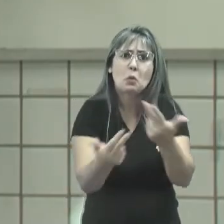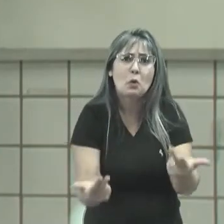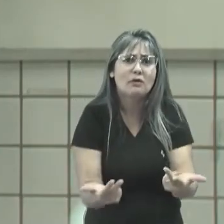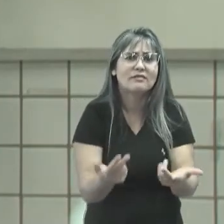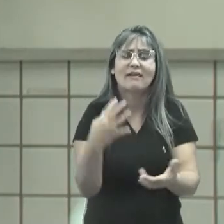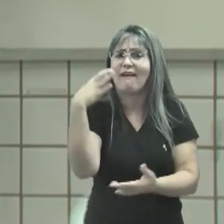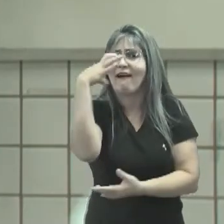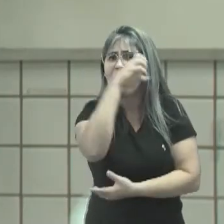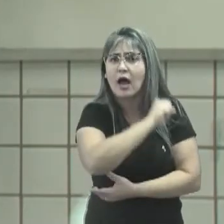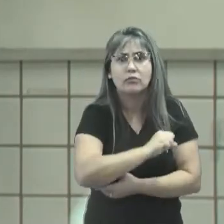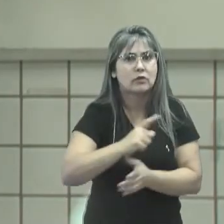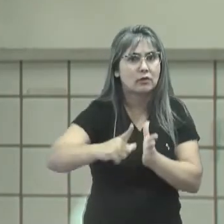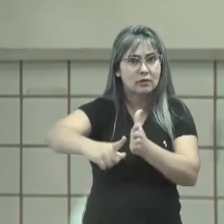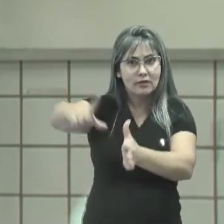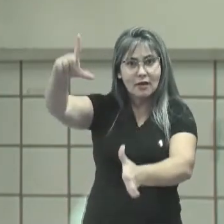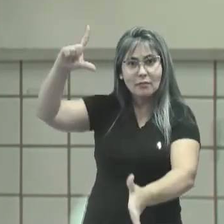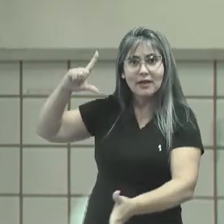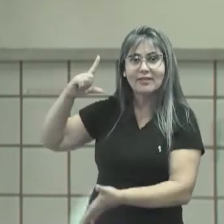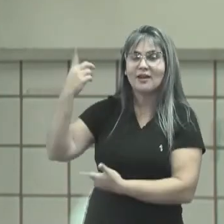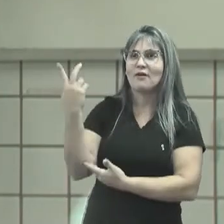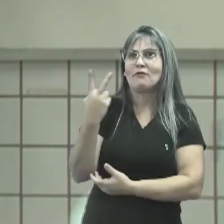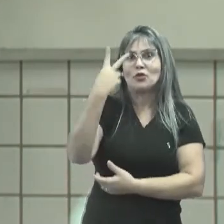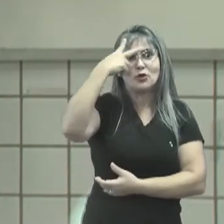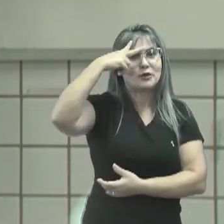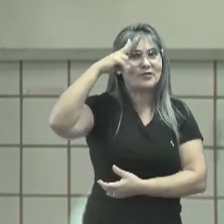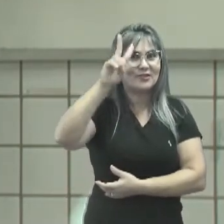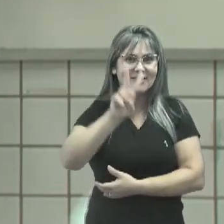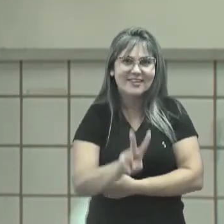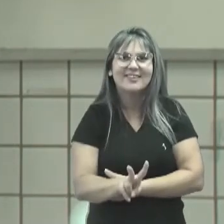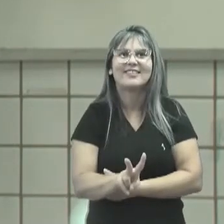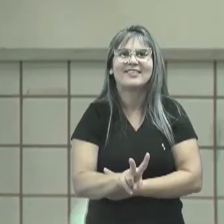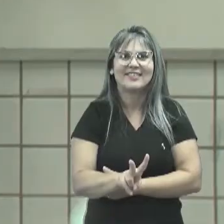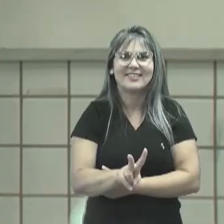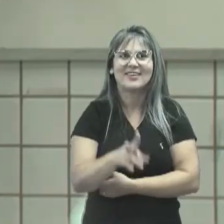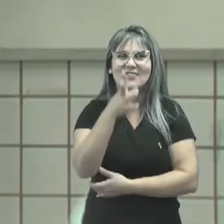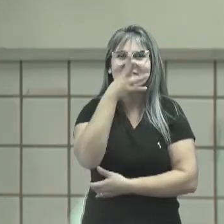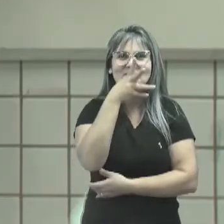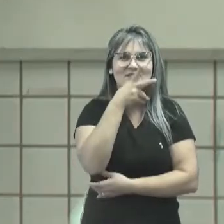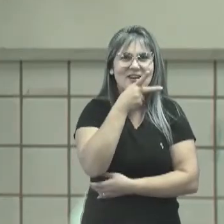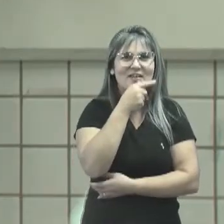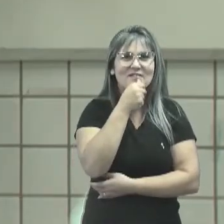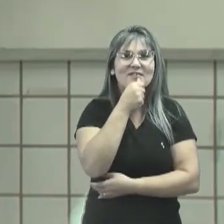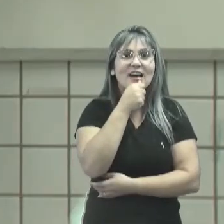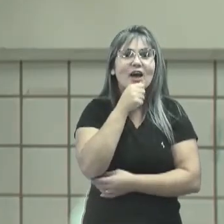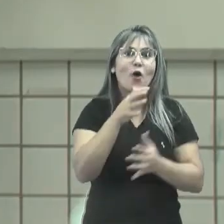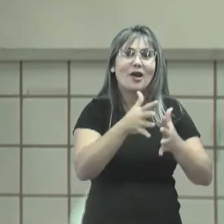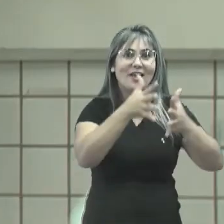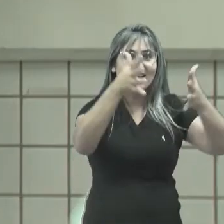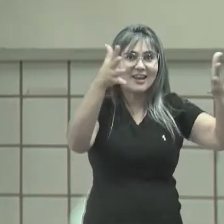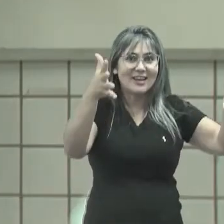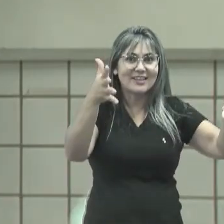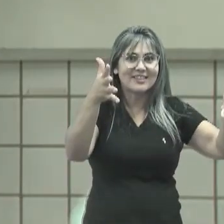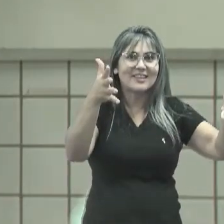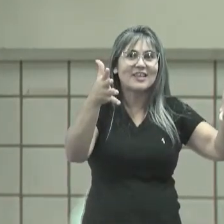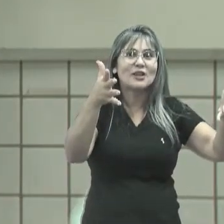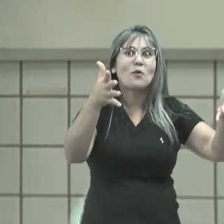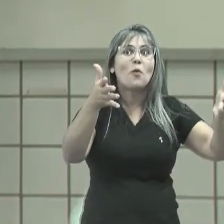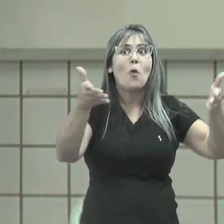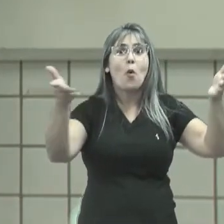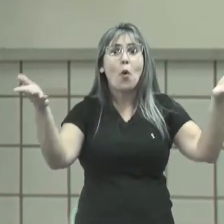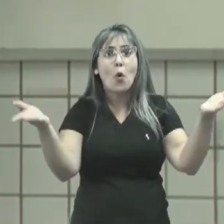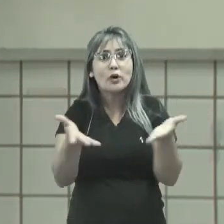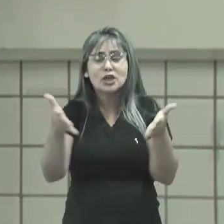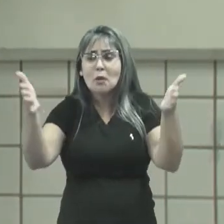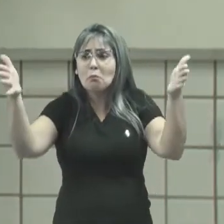feito recebeu o nome de ENIAC, viu? E ele foi uma máquina que foi evoluindo a partir